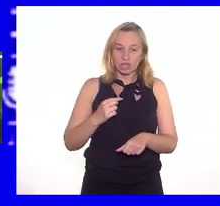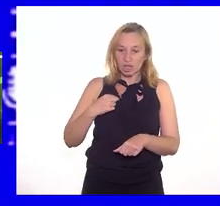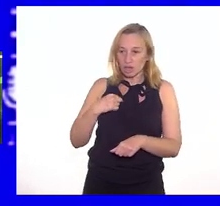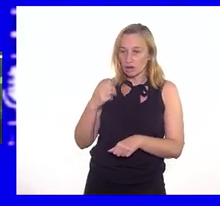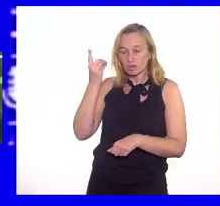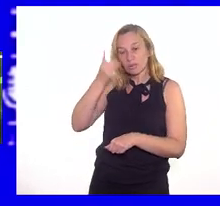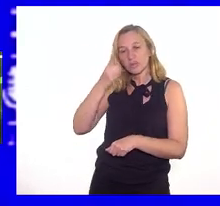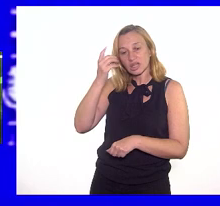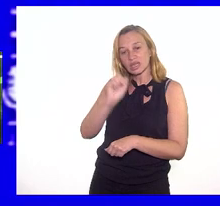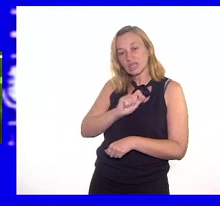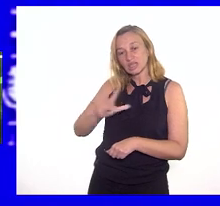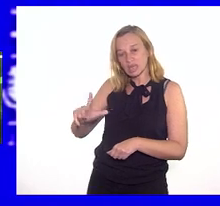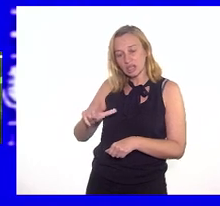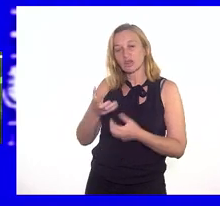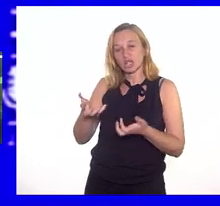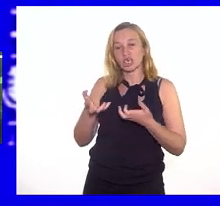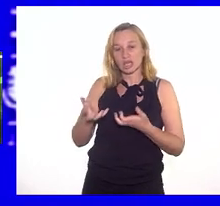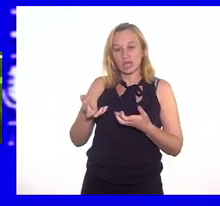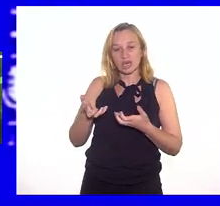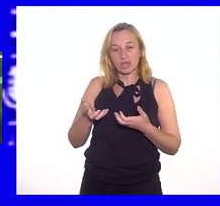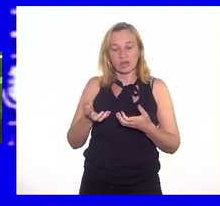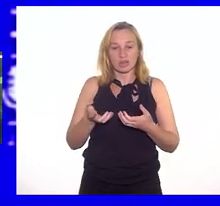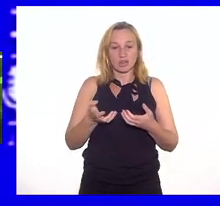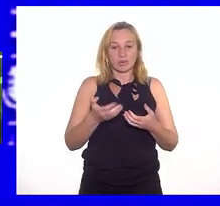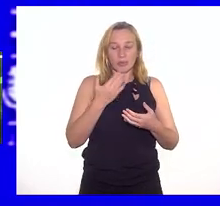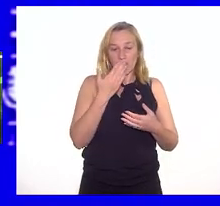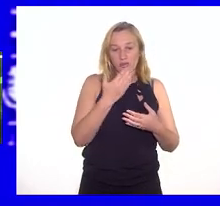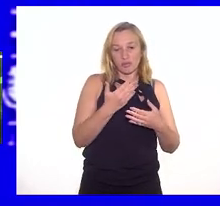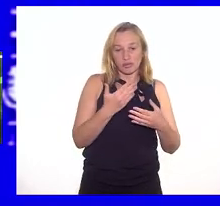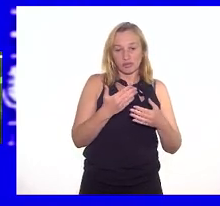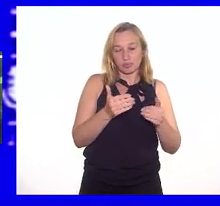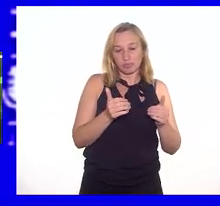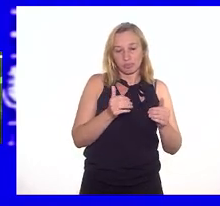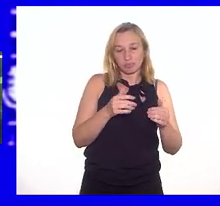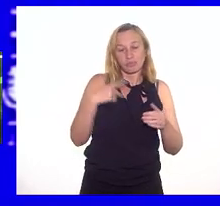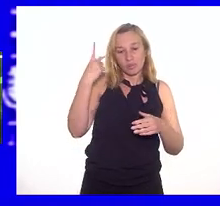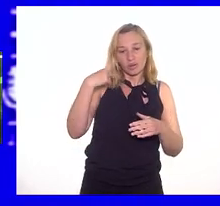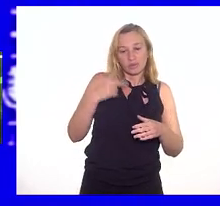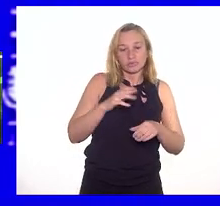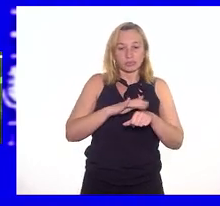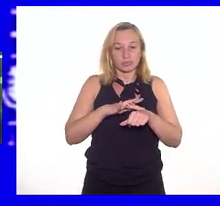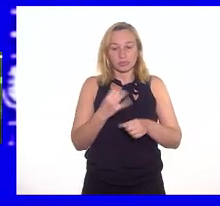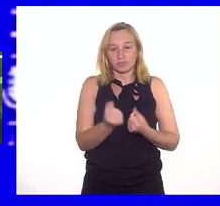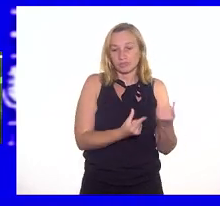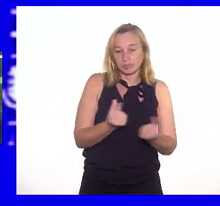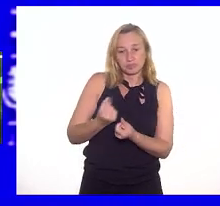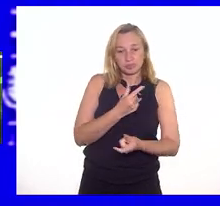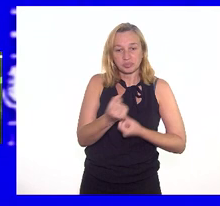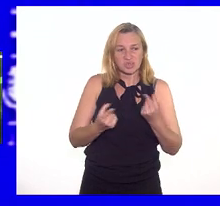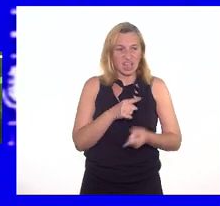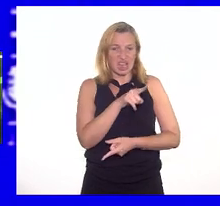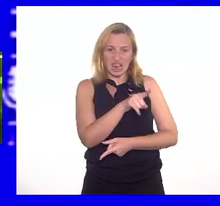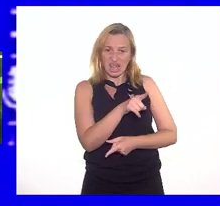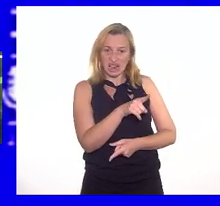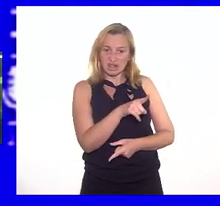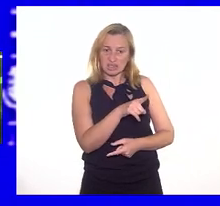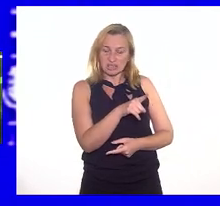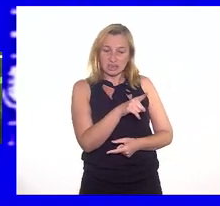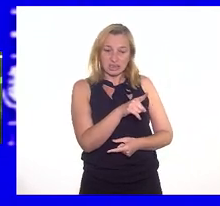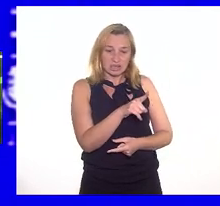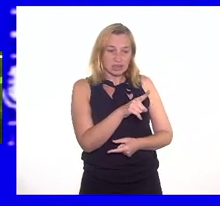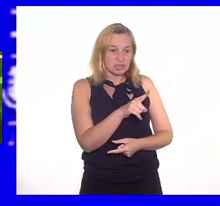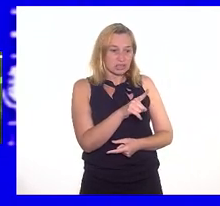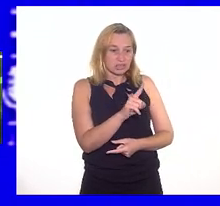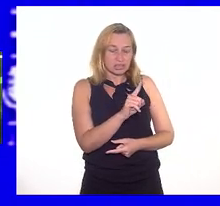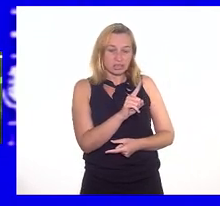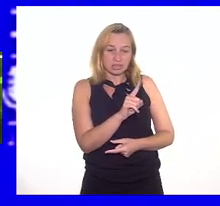Librelon queríamos abrir uma frente parlamentar sobre doenças raras, ela não se opôs,